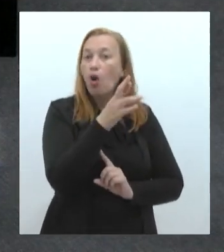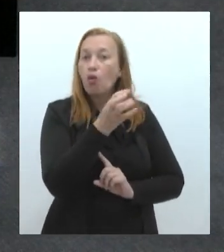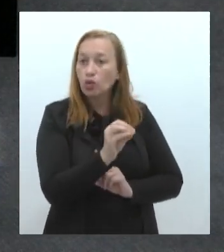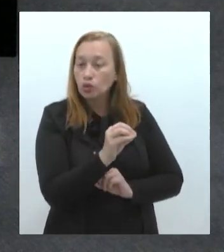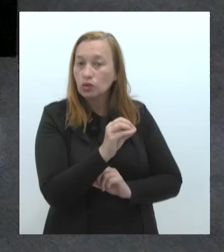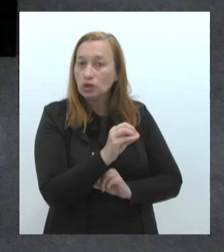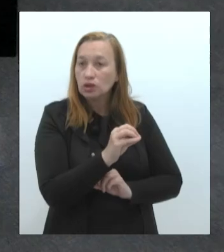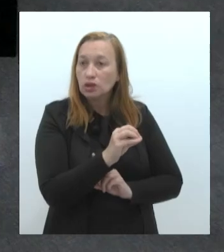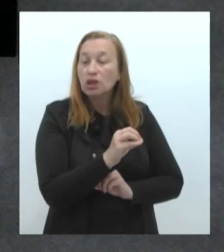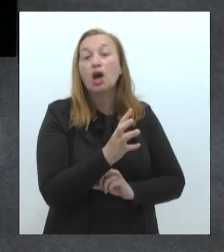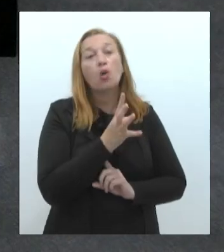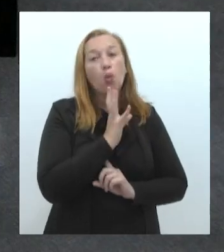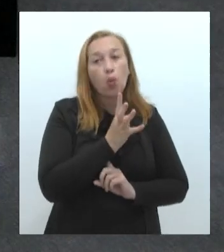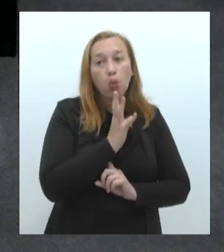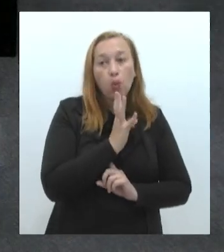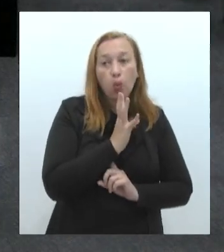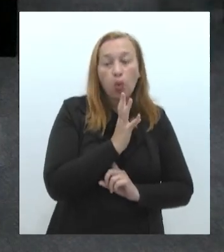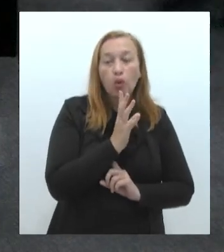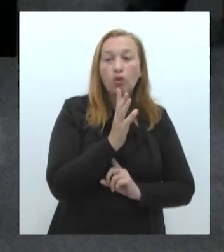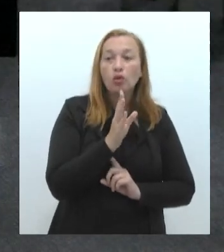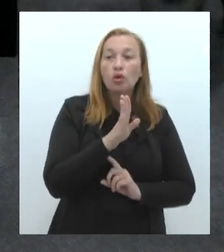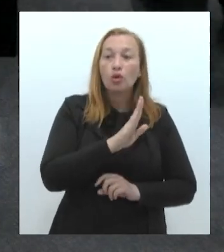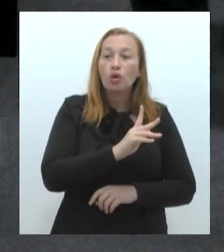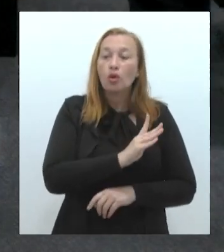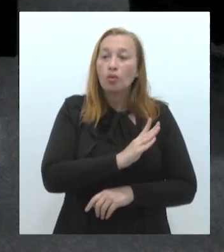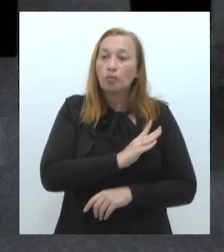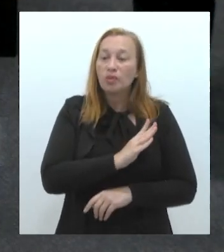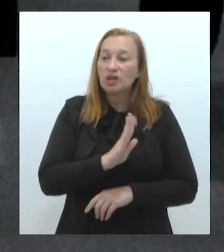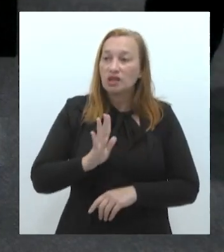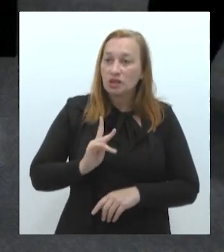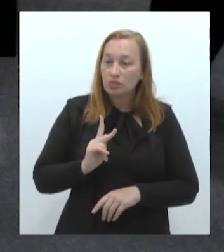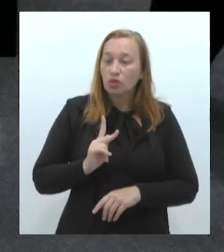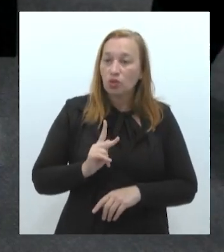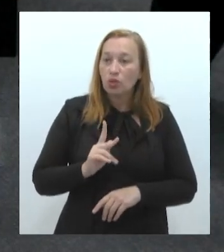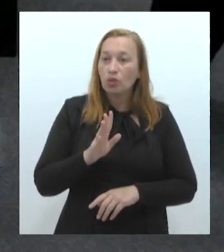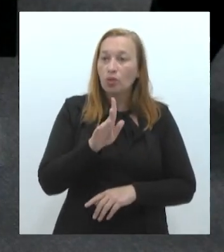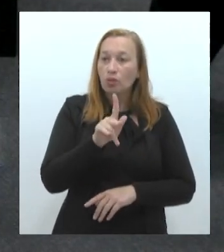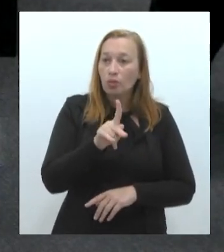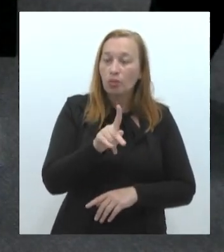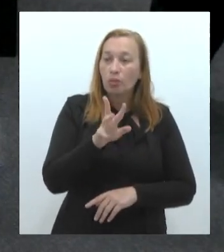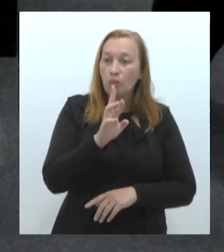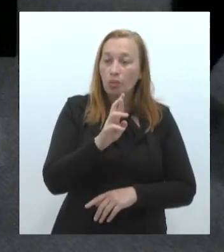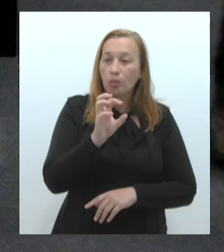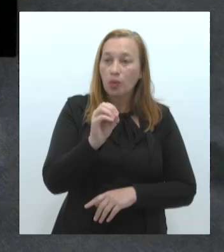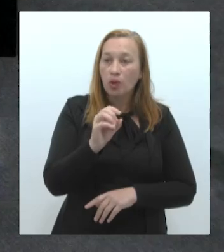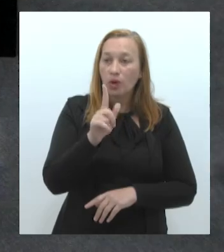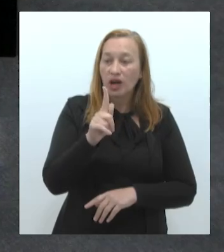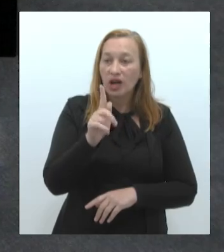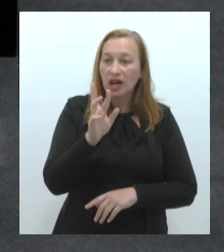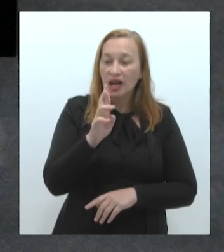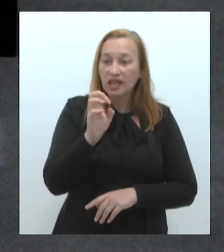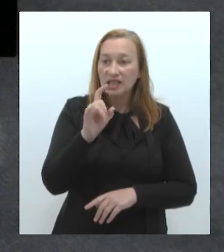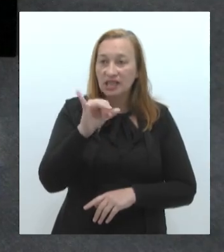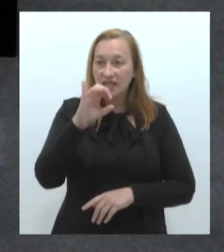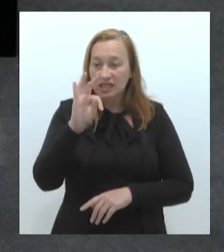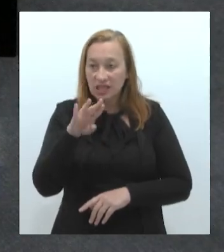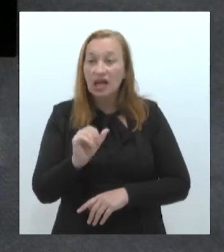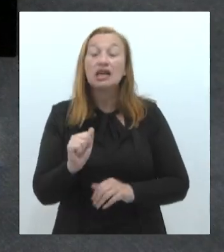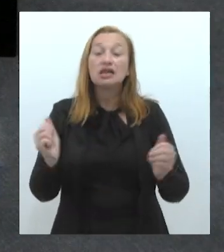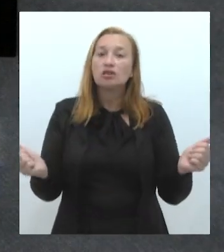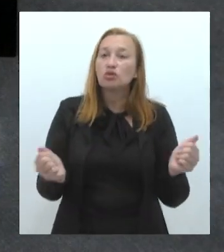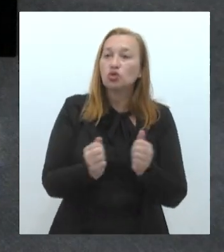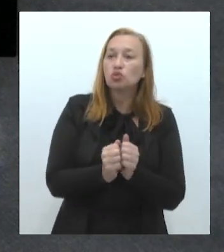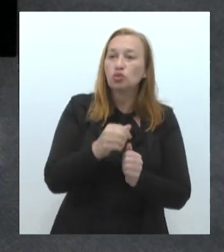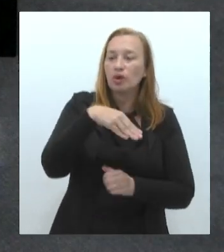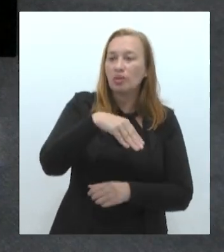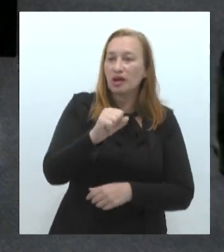que era reconhecidamente um bispo progressista, que sempre ficou do lado da questão da reforma agrária, sempre foi